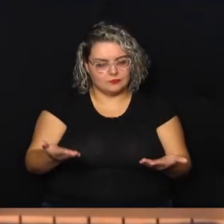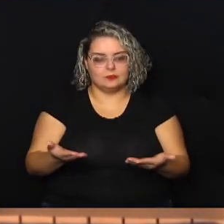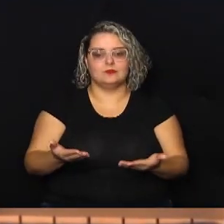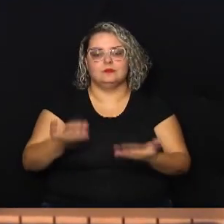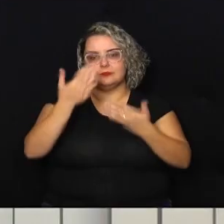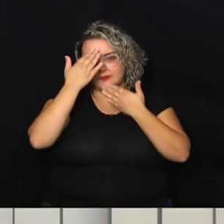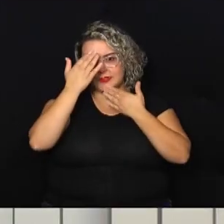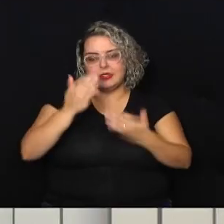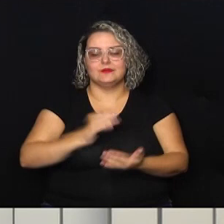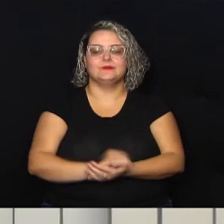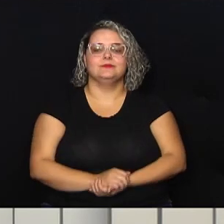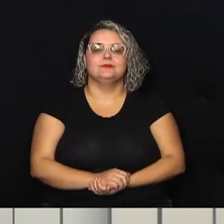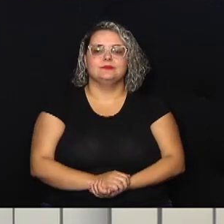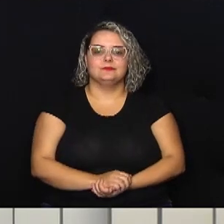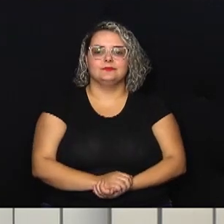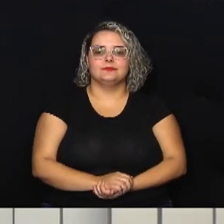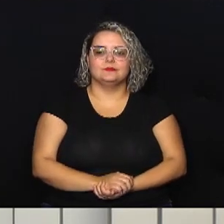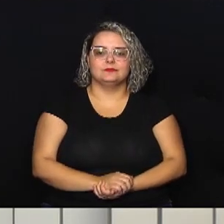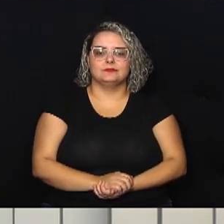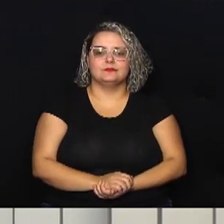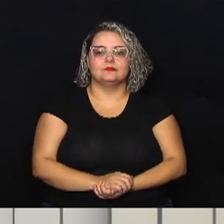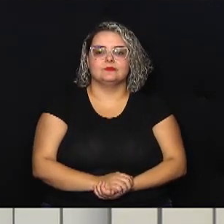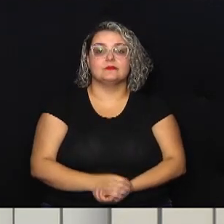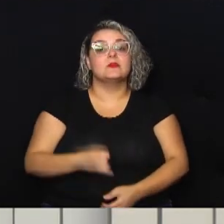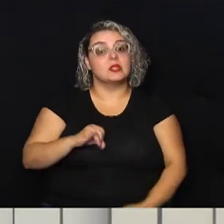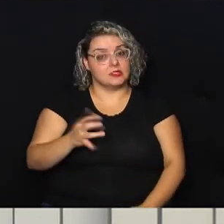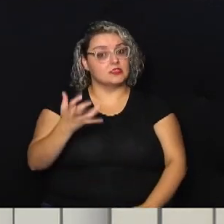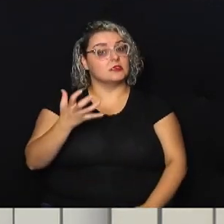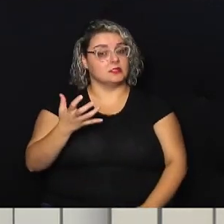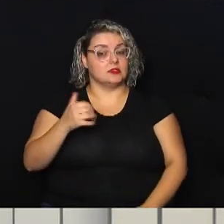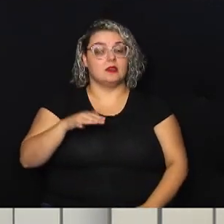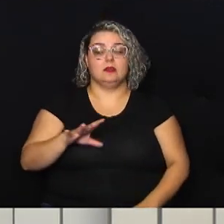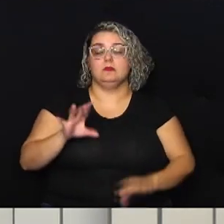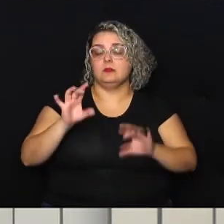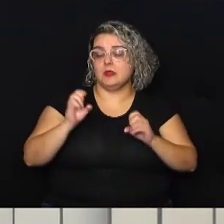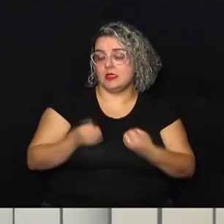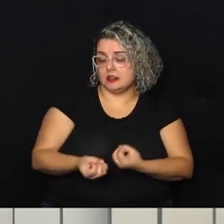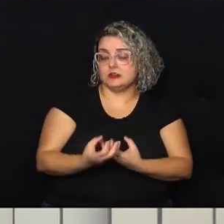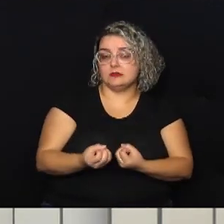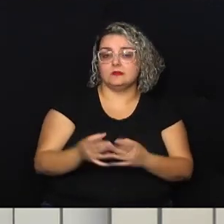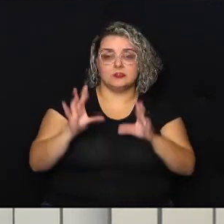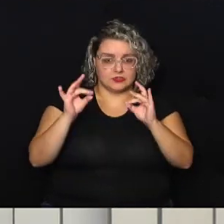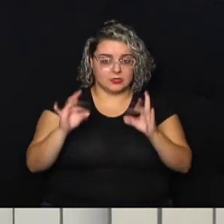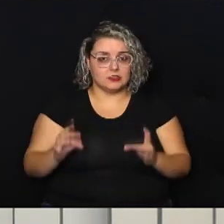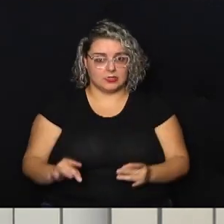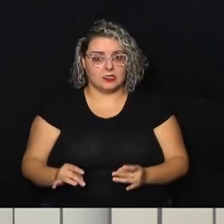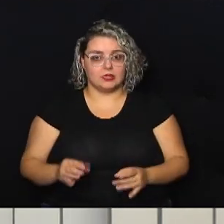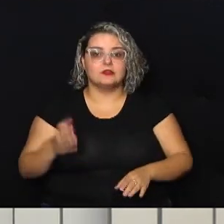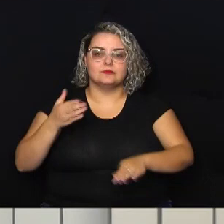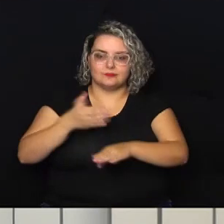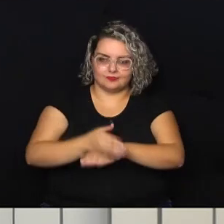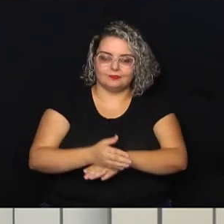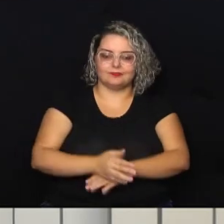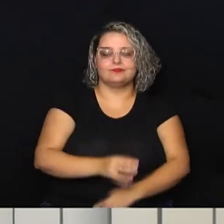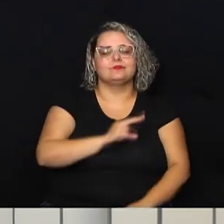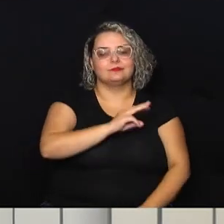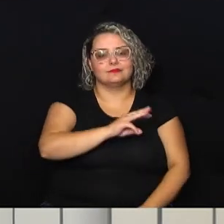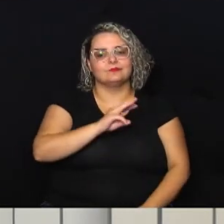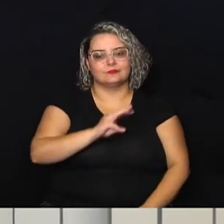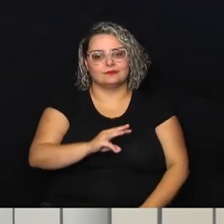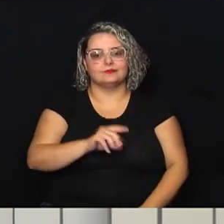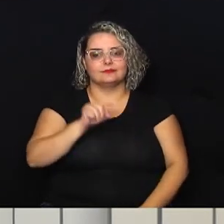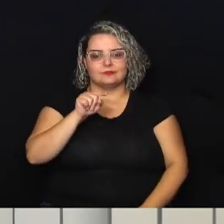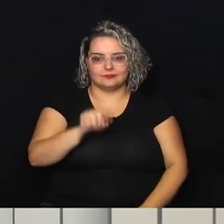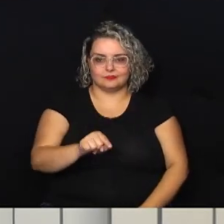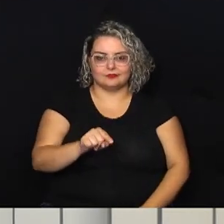obrigado. Se você quiser ter mais informações, você acessa o site